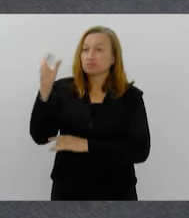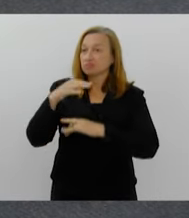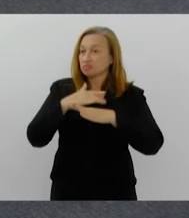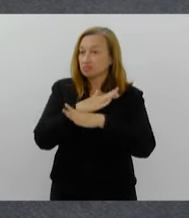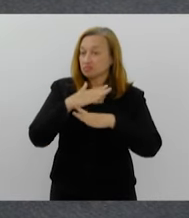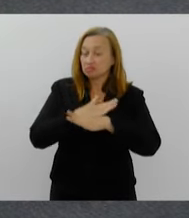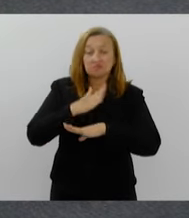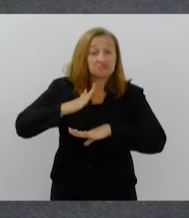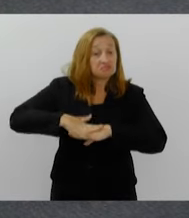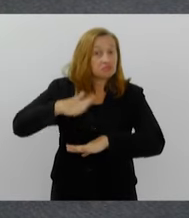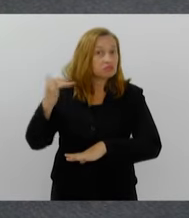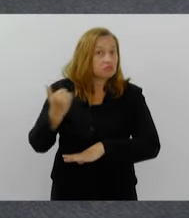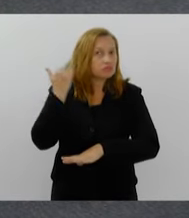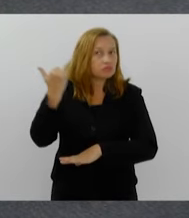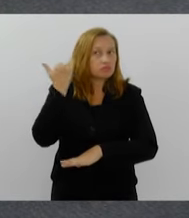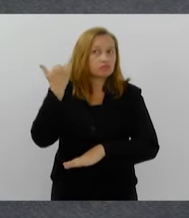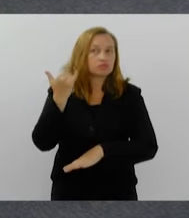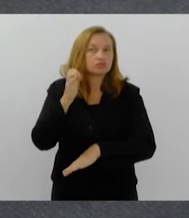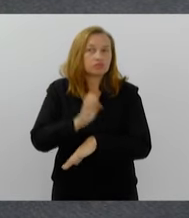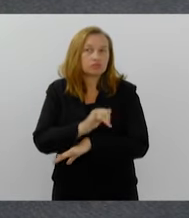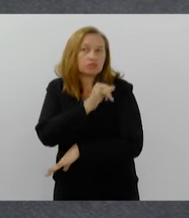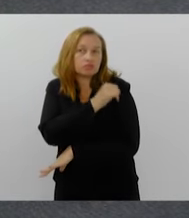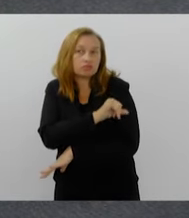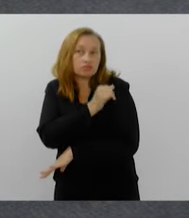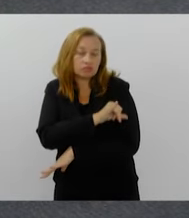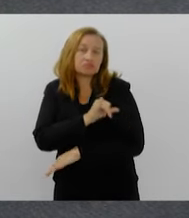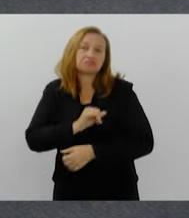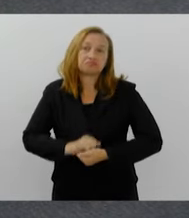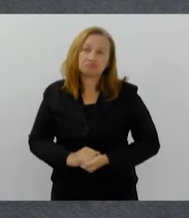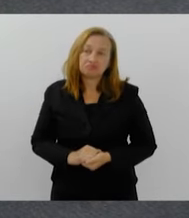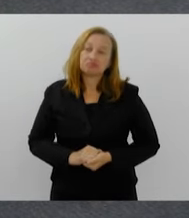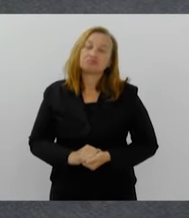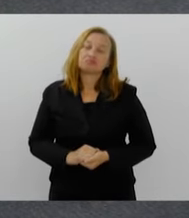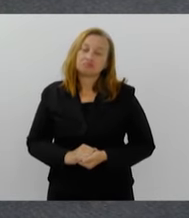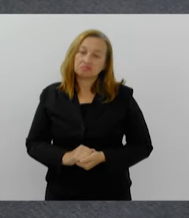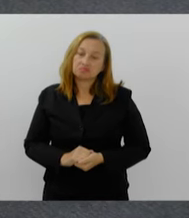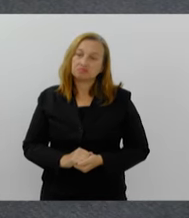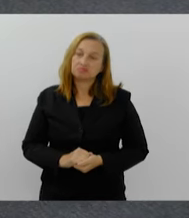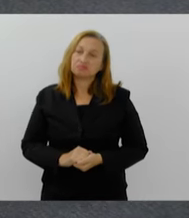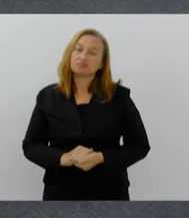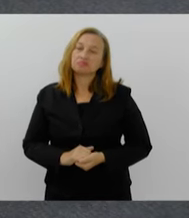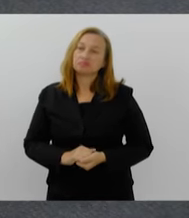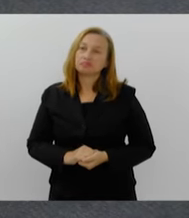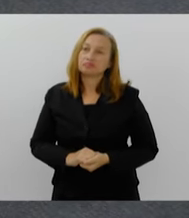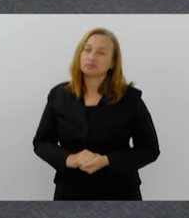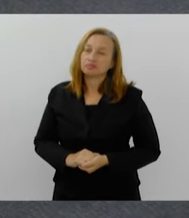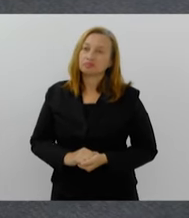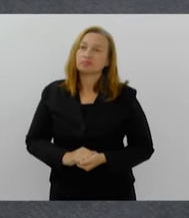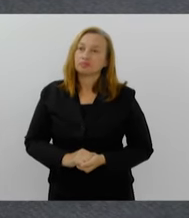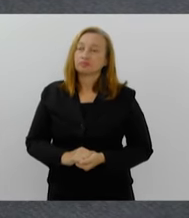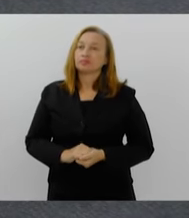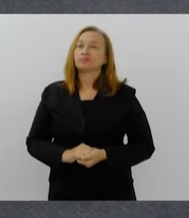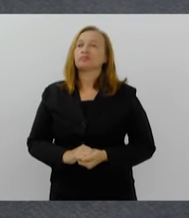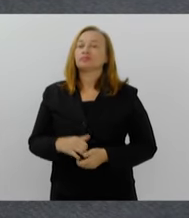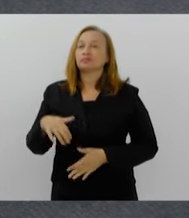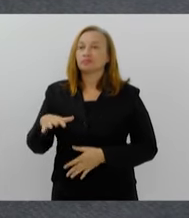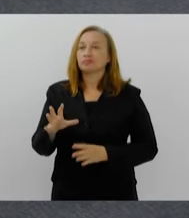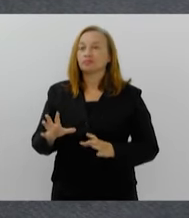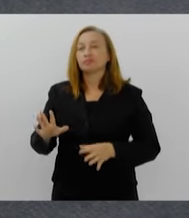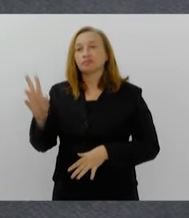mais importantes do estado do Rio de Janeiro, o maior IDH do estado do Rio de Janeiro, o maior campus da